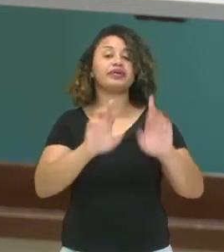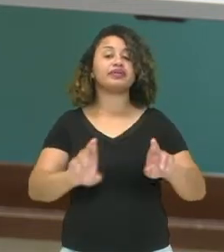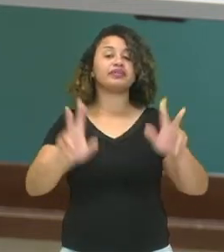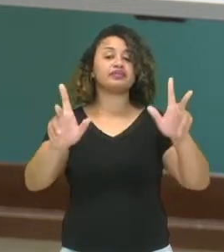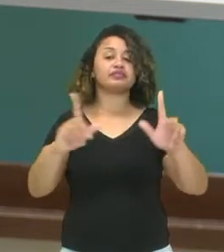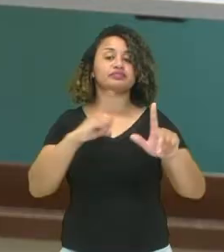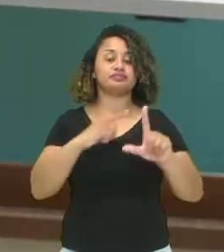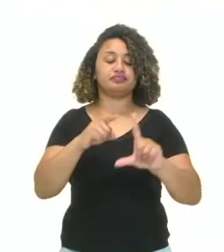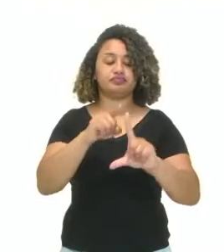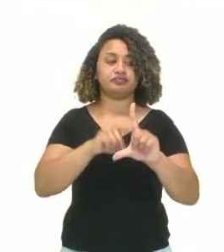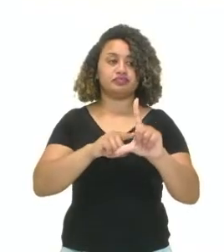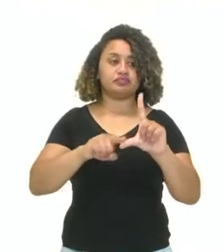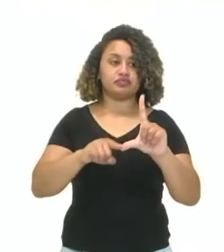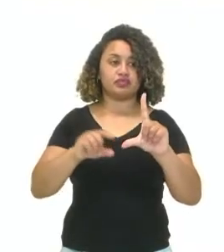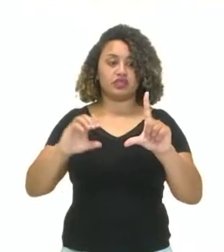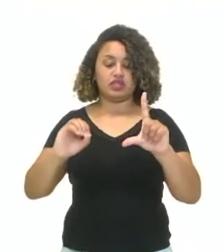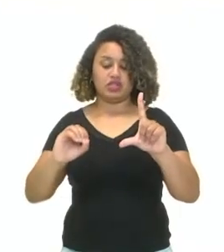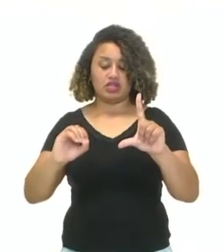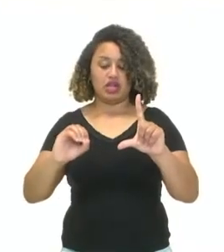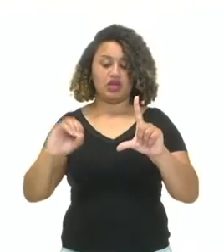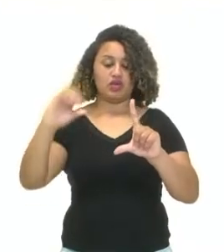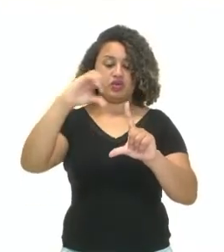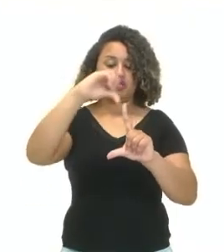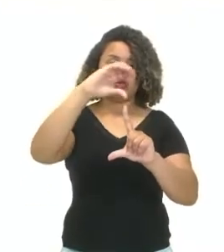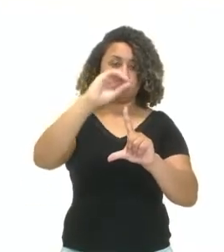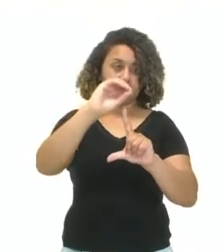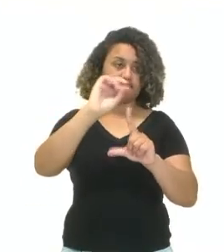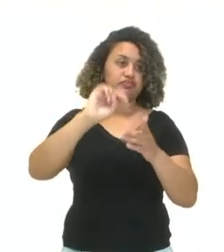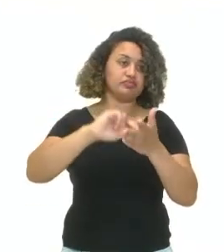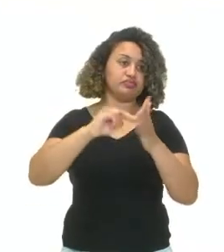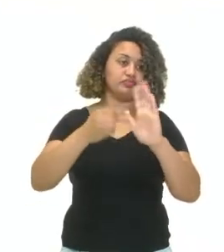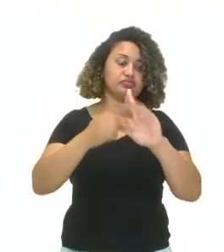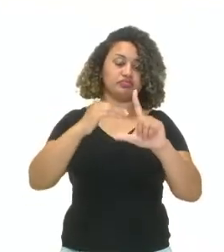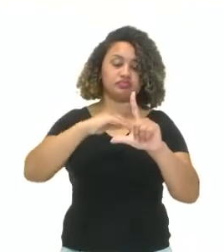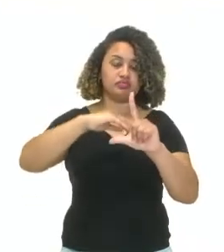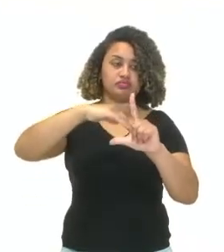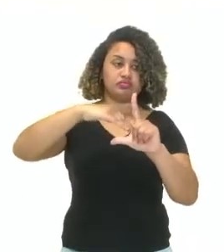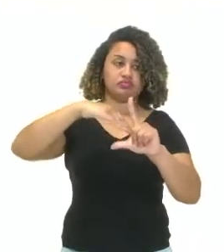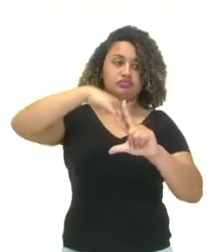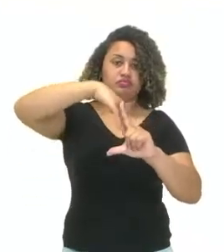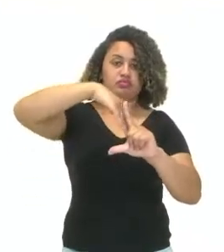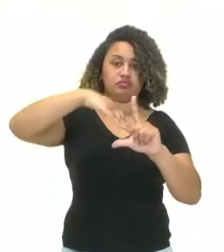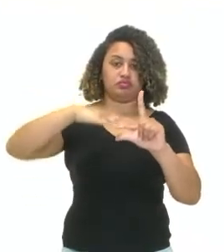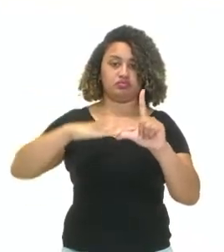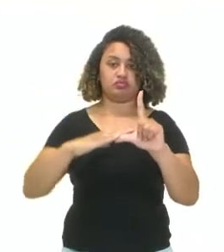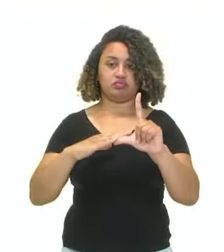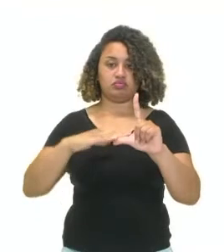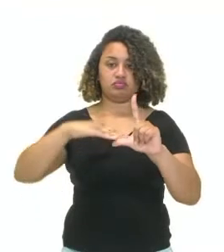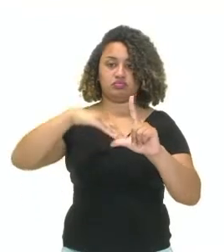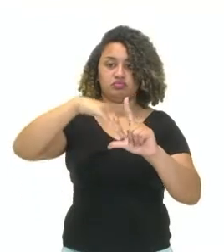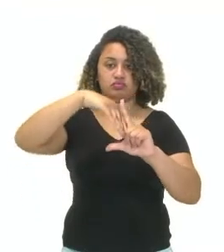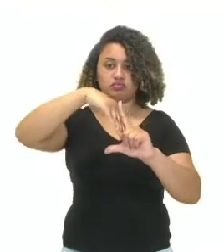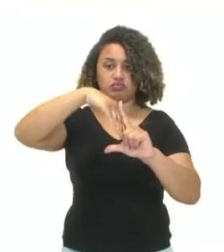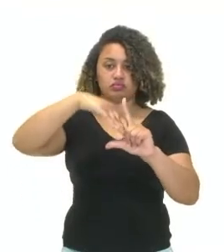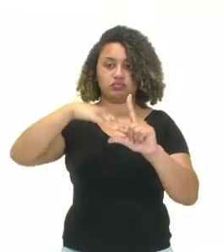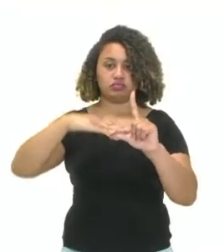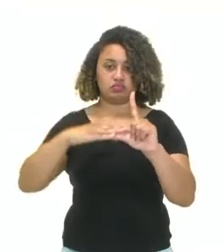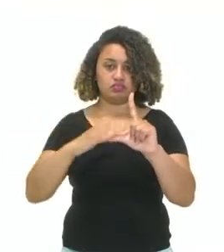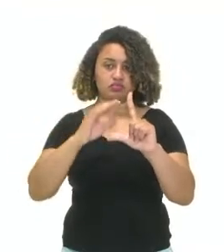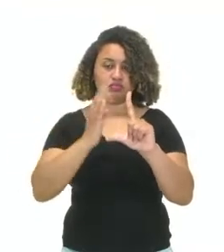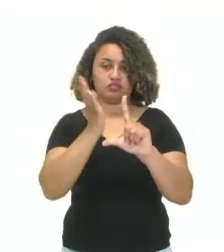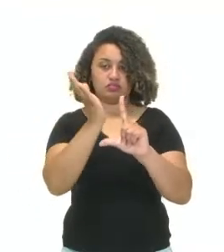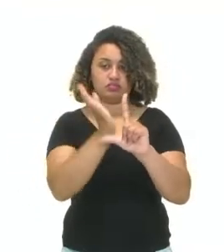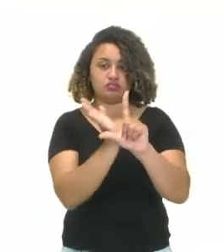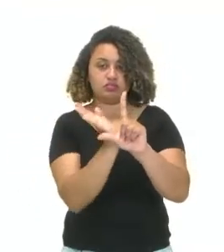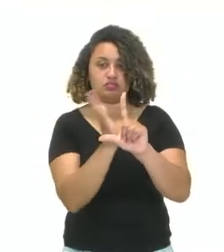temos um ângulo variando entre 0 e 90, ou seja, ele vai estar aqui até esta posição, né? Quando